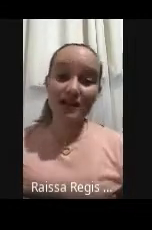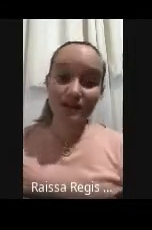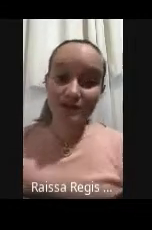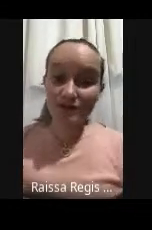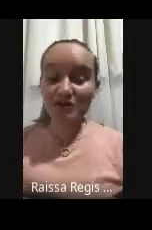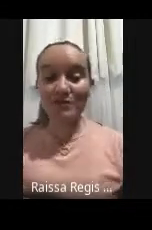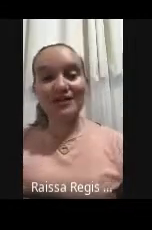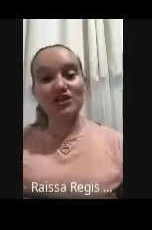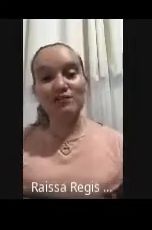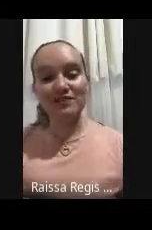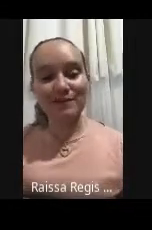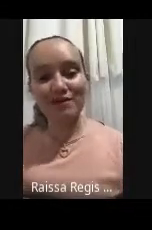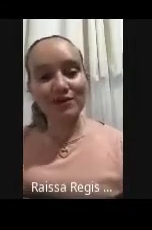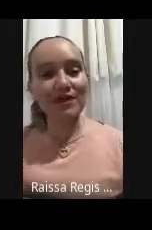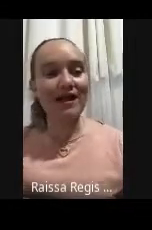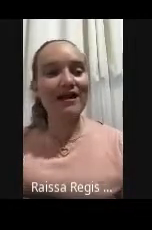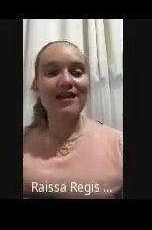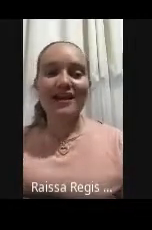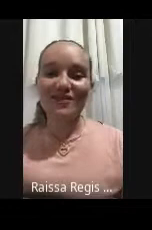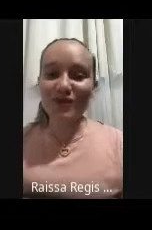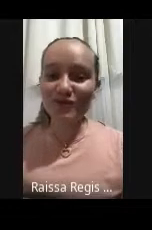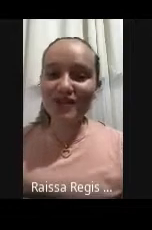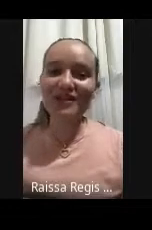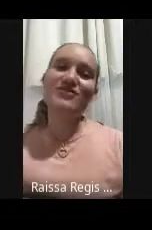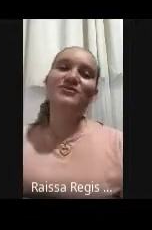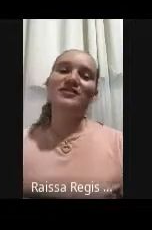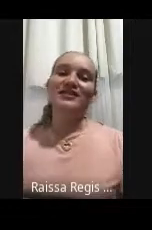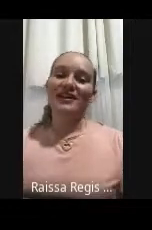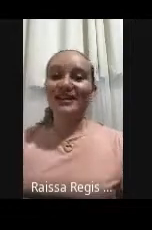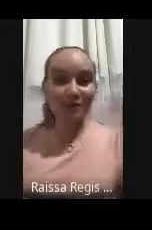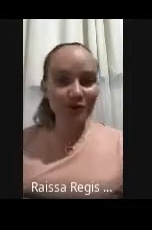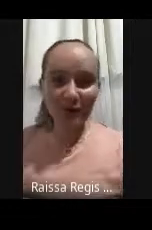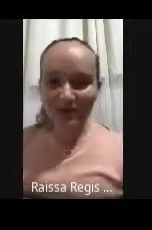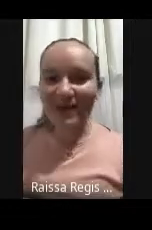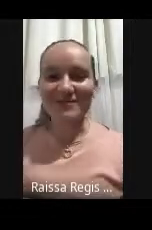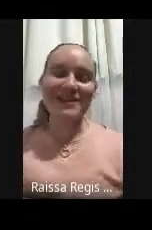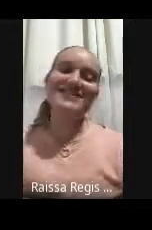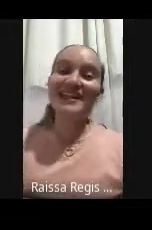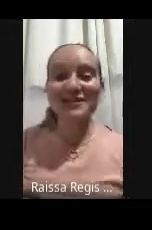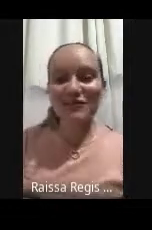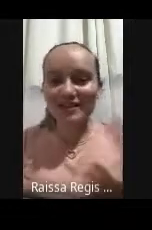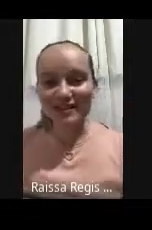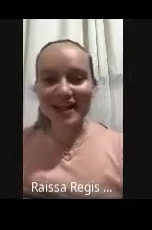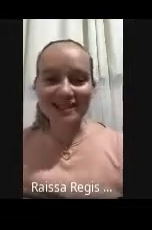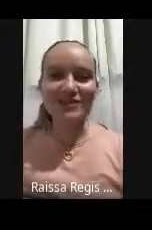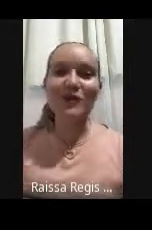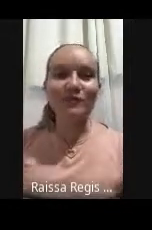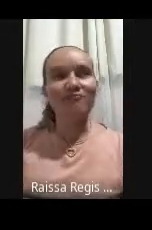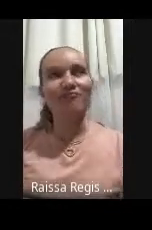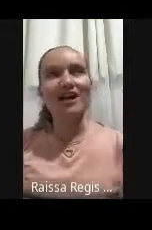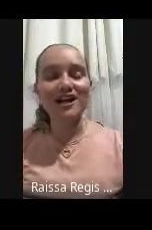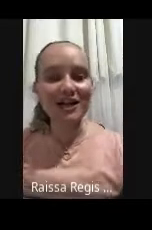em Libras, para você mandar uma mensagem em Libras, você tem que pegar o celular, gravar um vídeo, né? Que é muito bom também, mas nem sempre você tem ali acesso